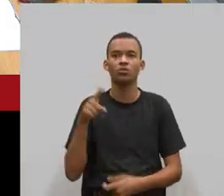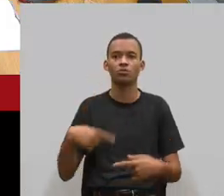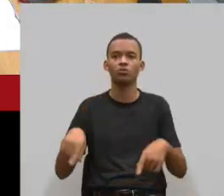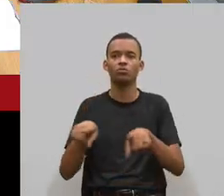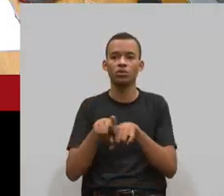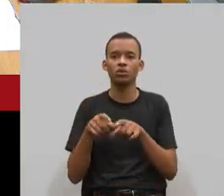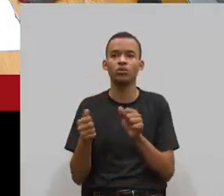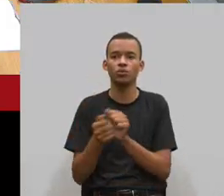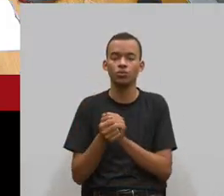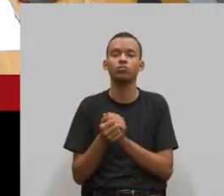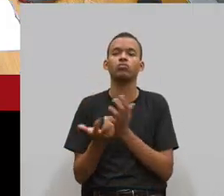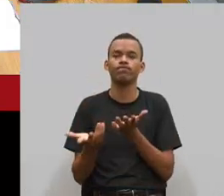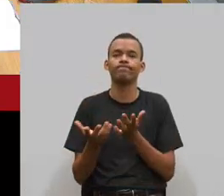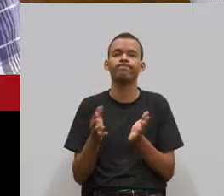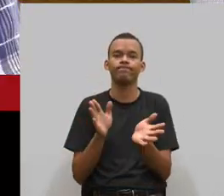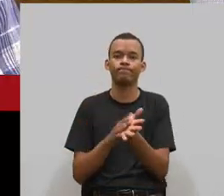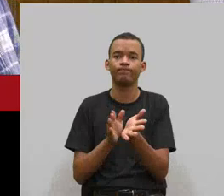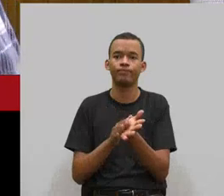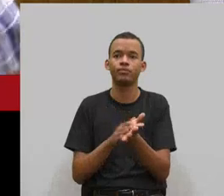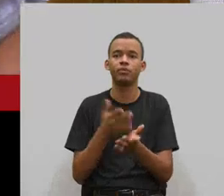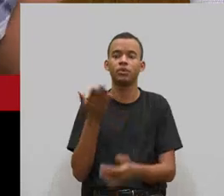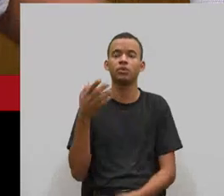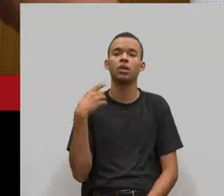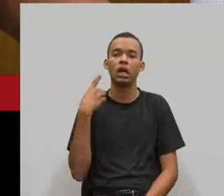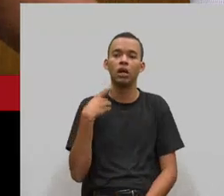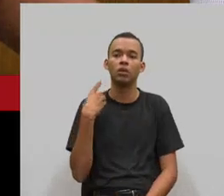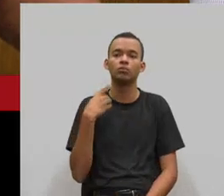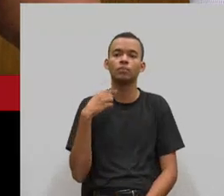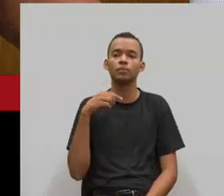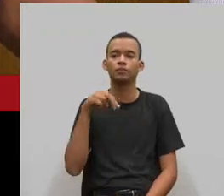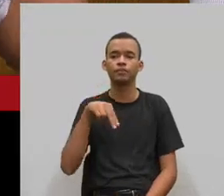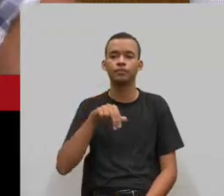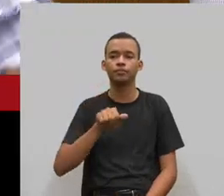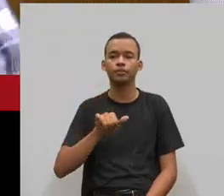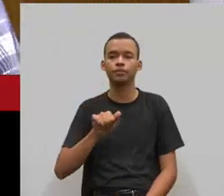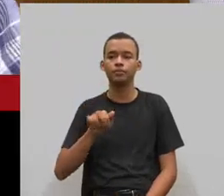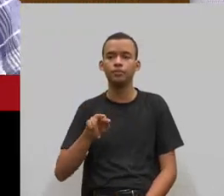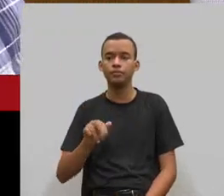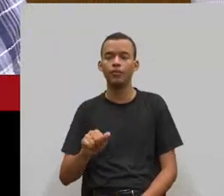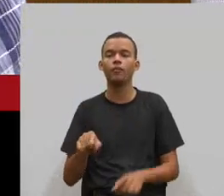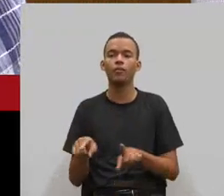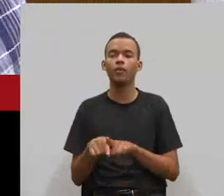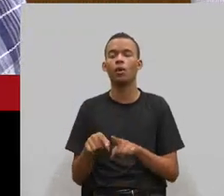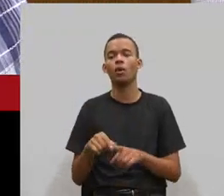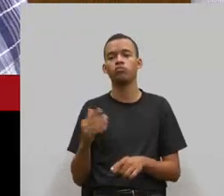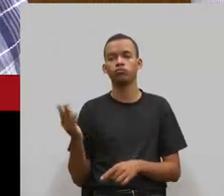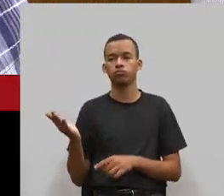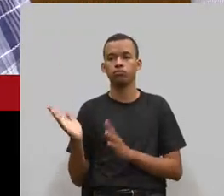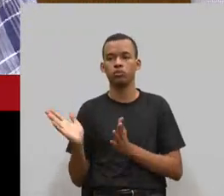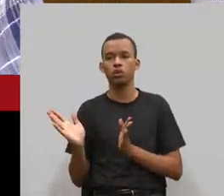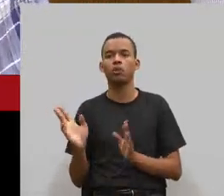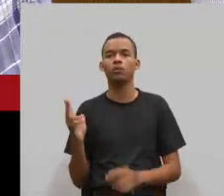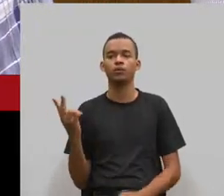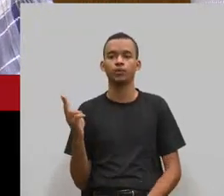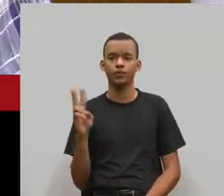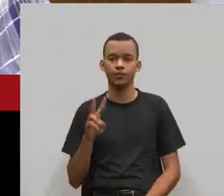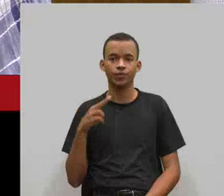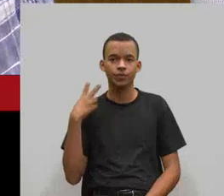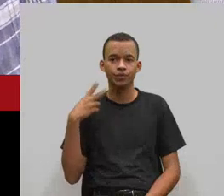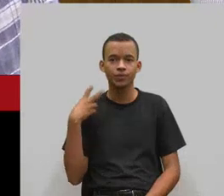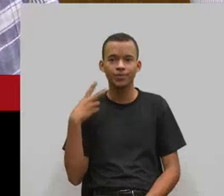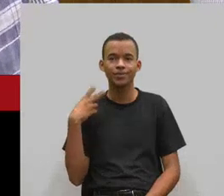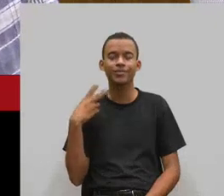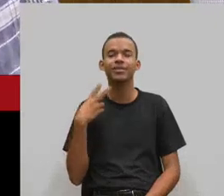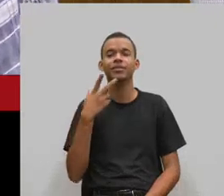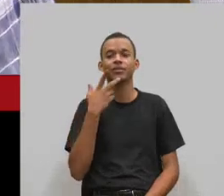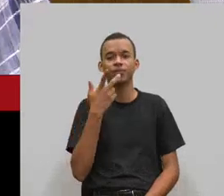tem que parabenizar você Nara é igual o nosso nossos nobres vereadores aqui disse né valeu a pena cada